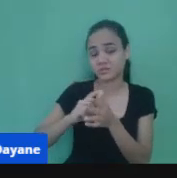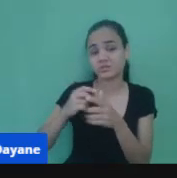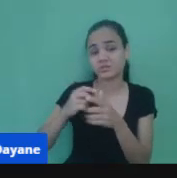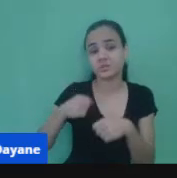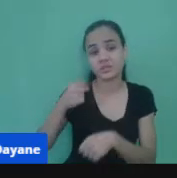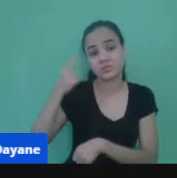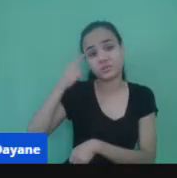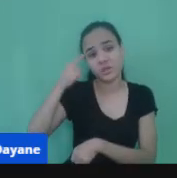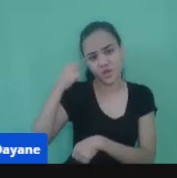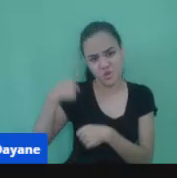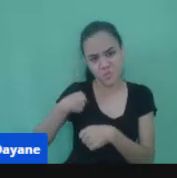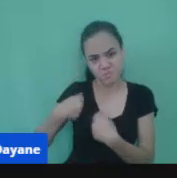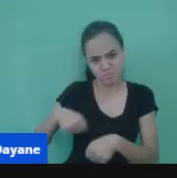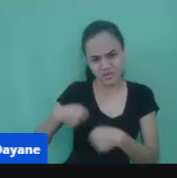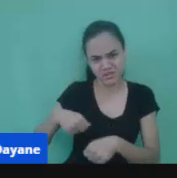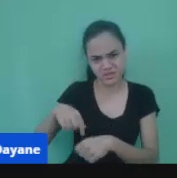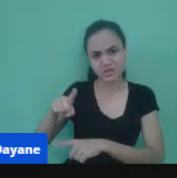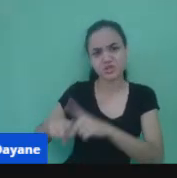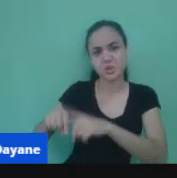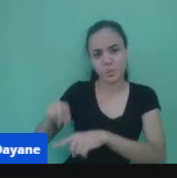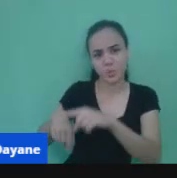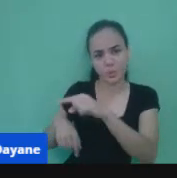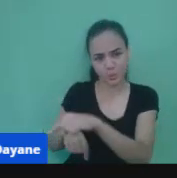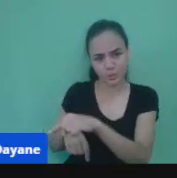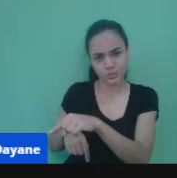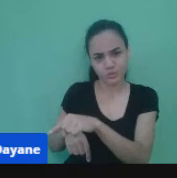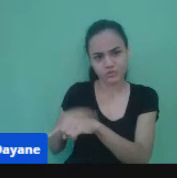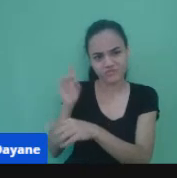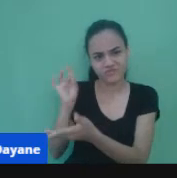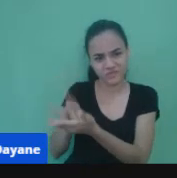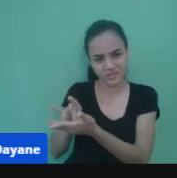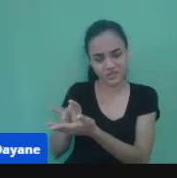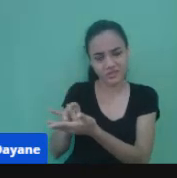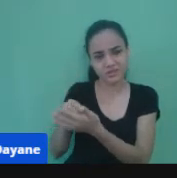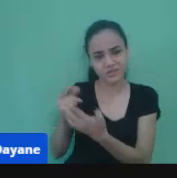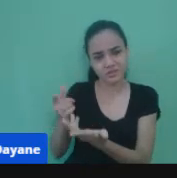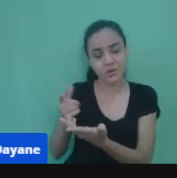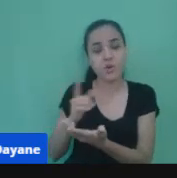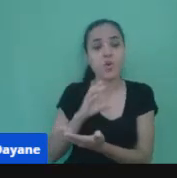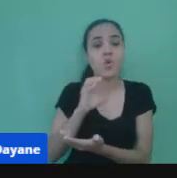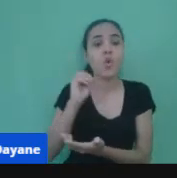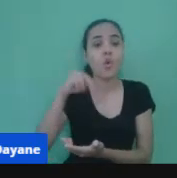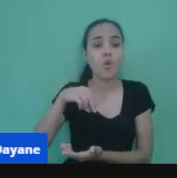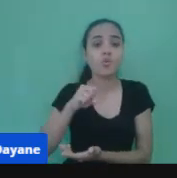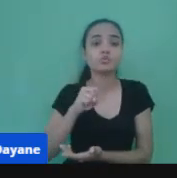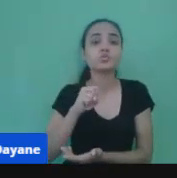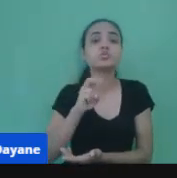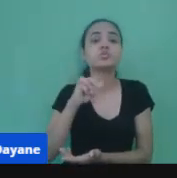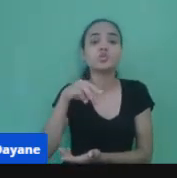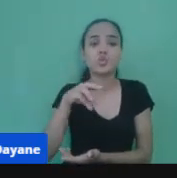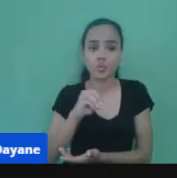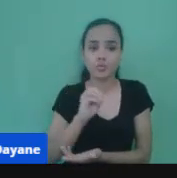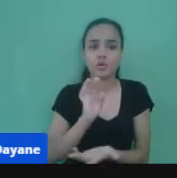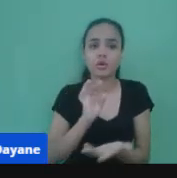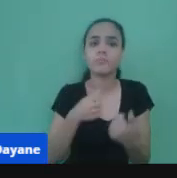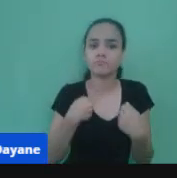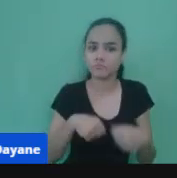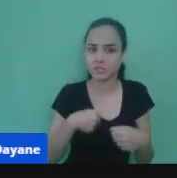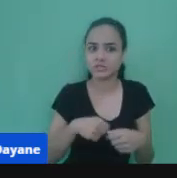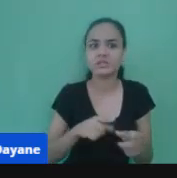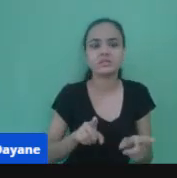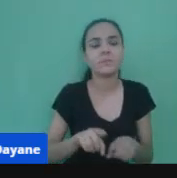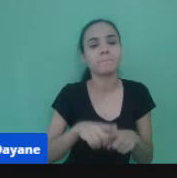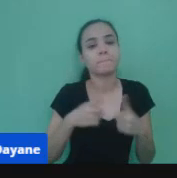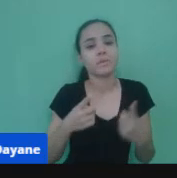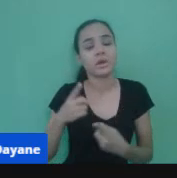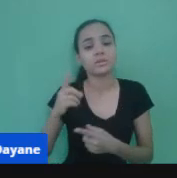porque o consumismo, que é diferente do consumo, o consumo é necessário, o consumismo, que é o luxo, vamos dizer